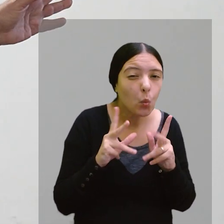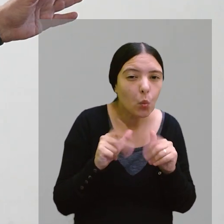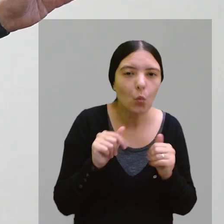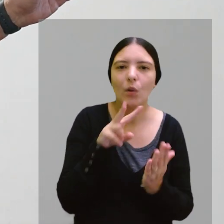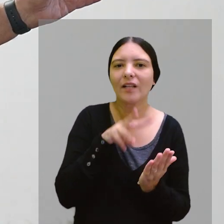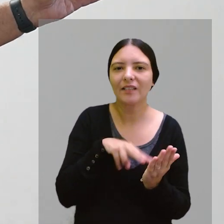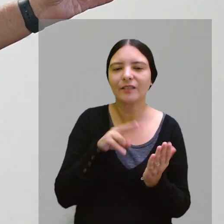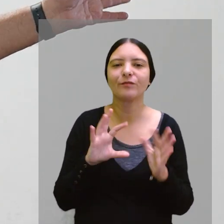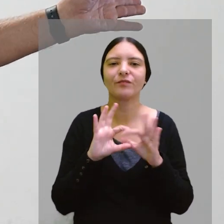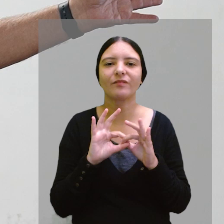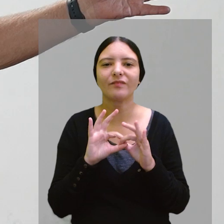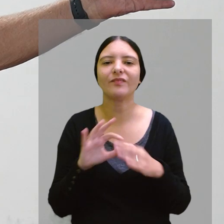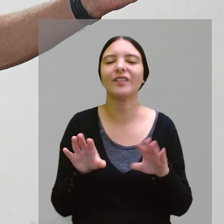leitura,